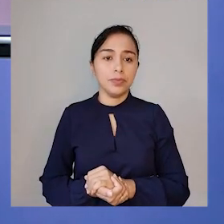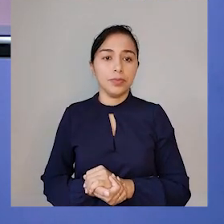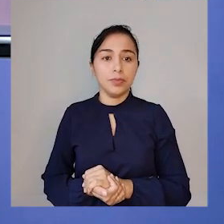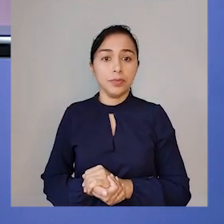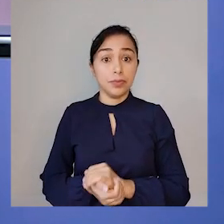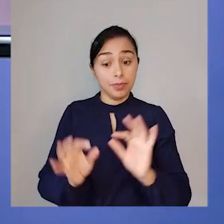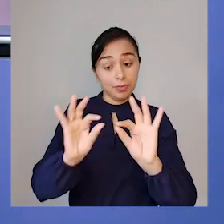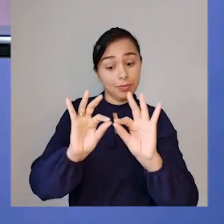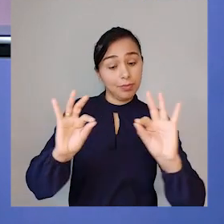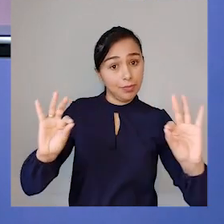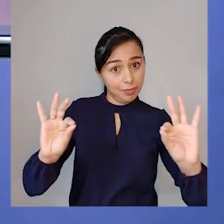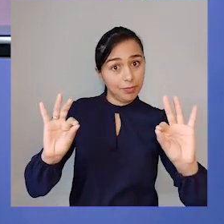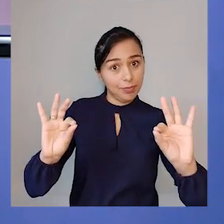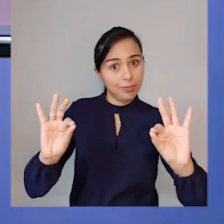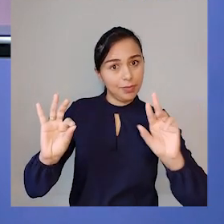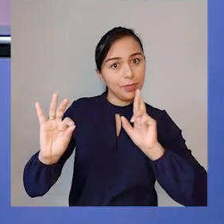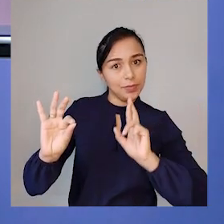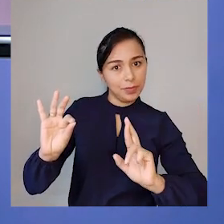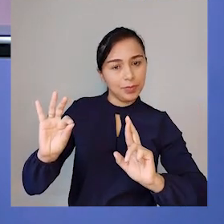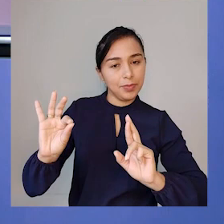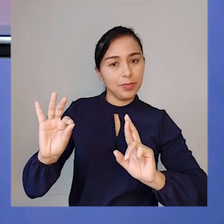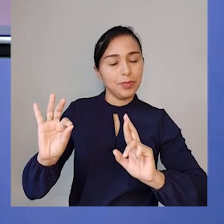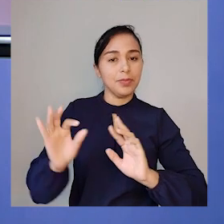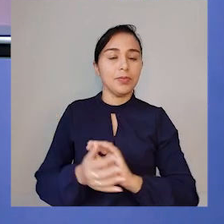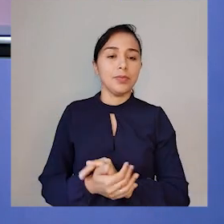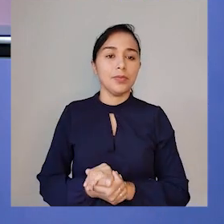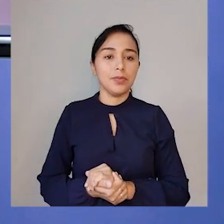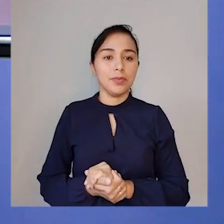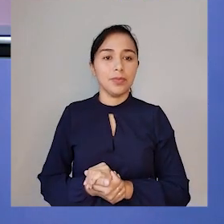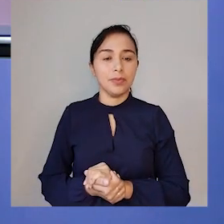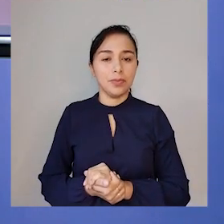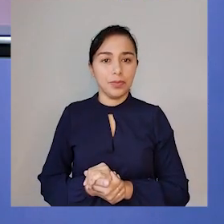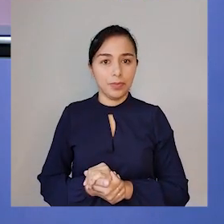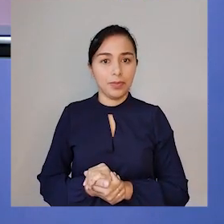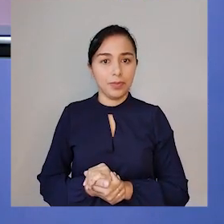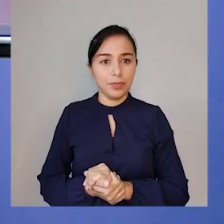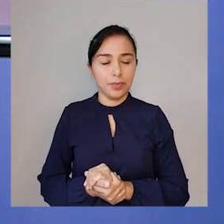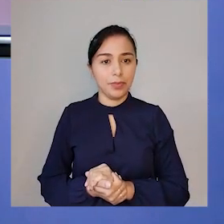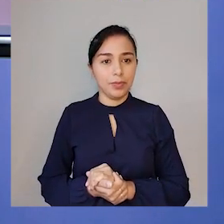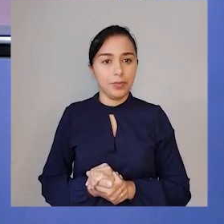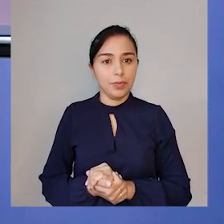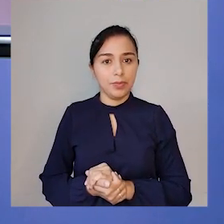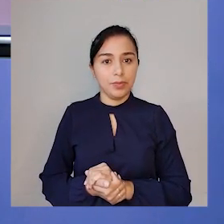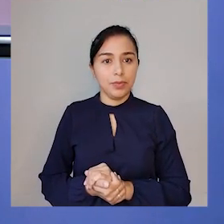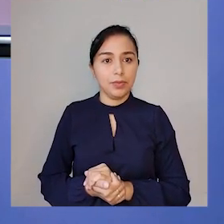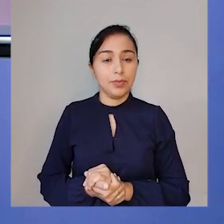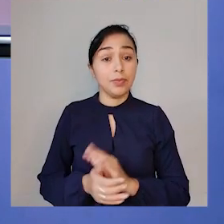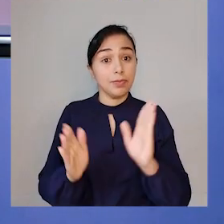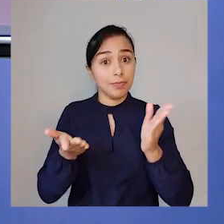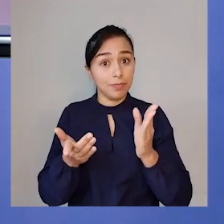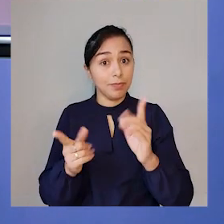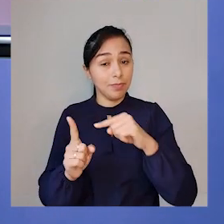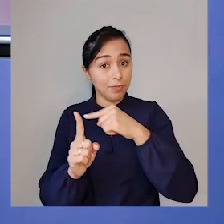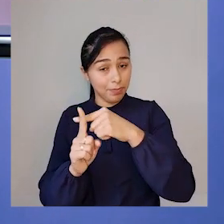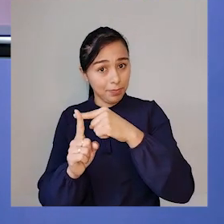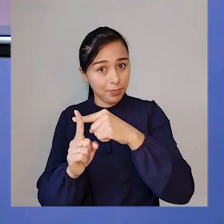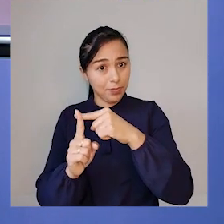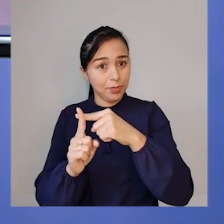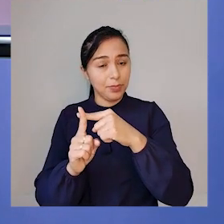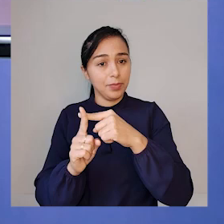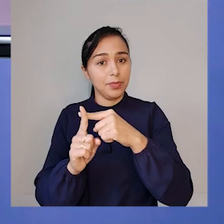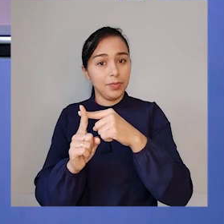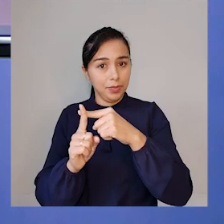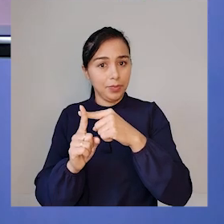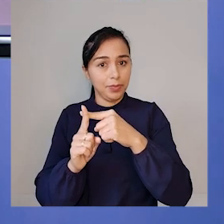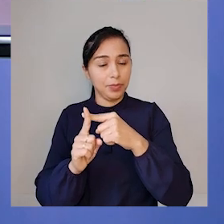passar um traço para fazer a separação das parcelas com a soma ou total. Vou identificar aqui com o sinal